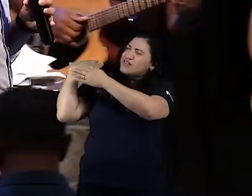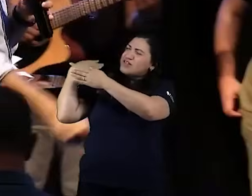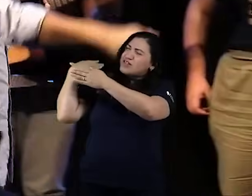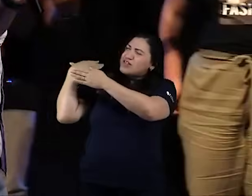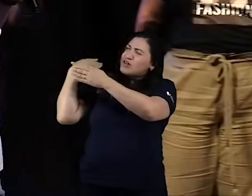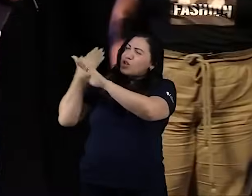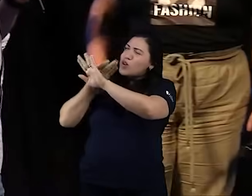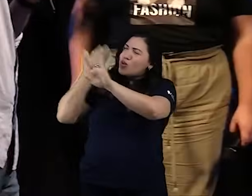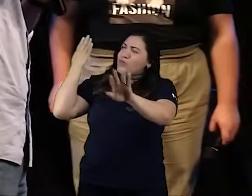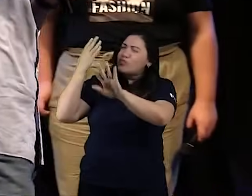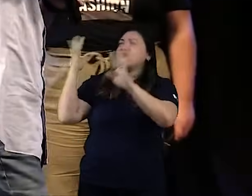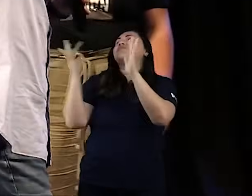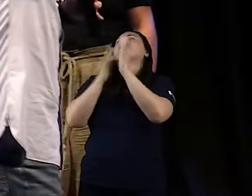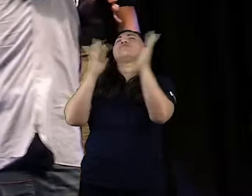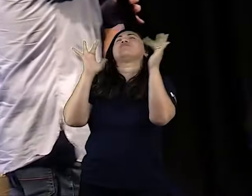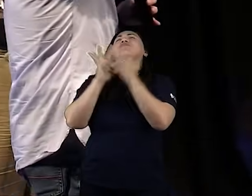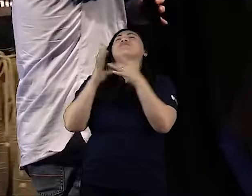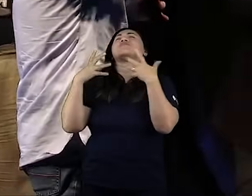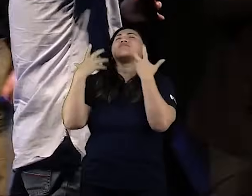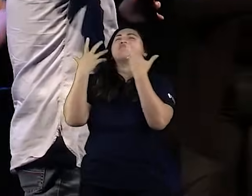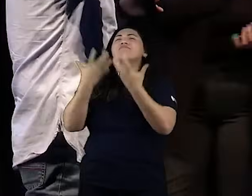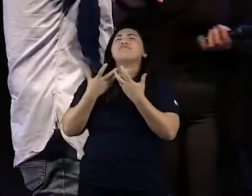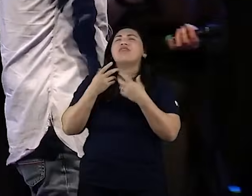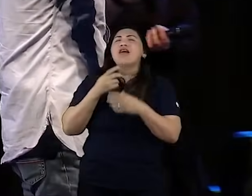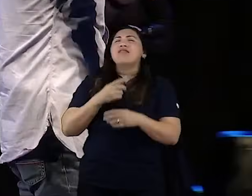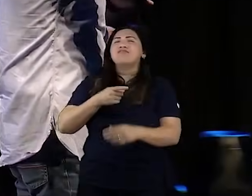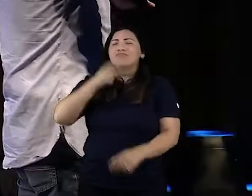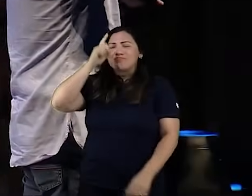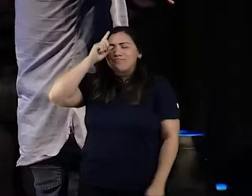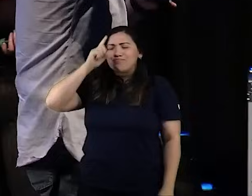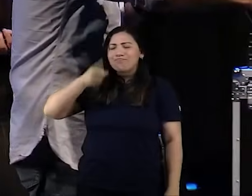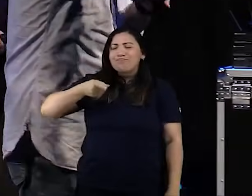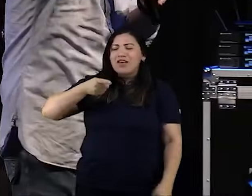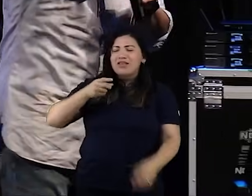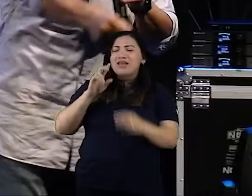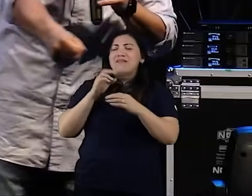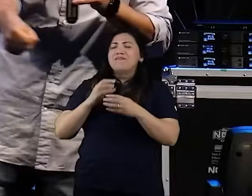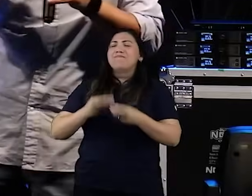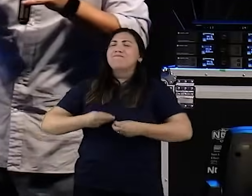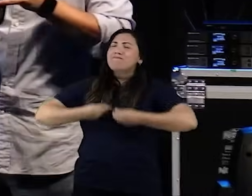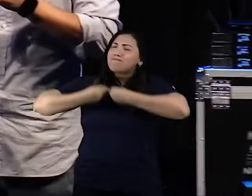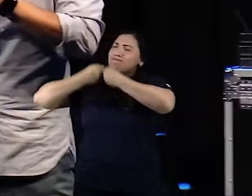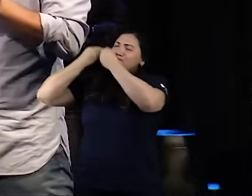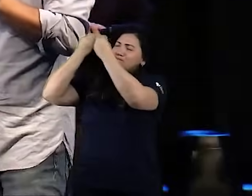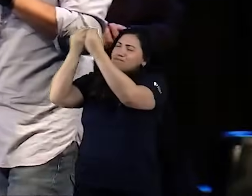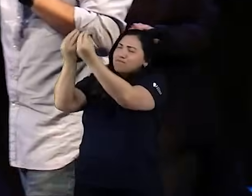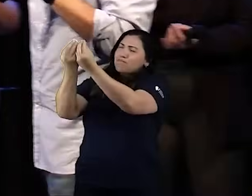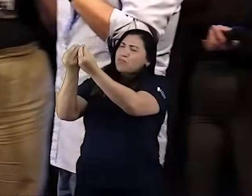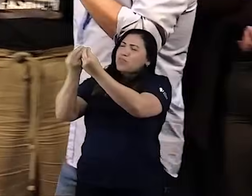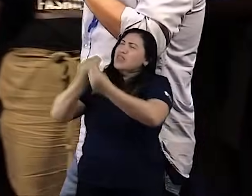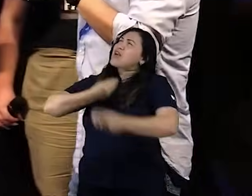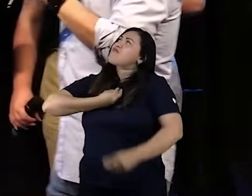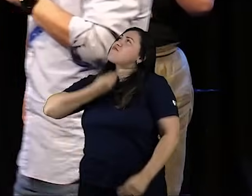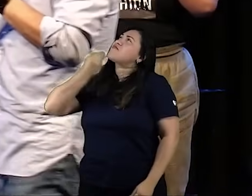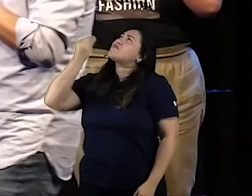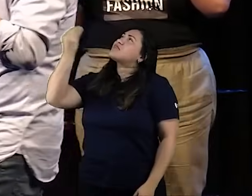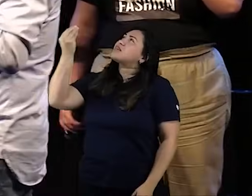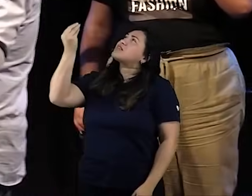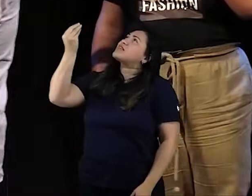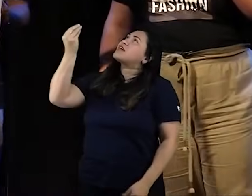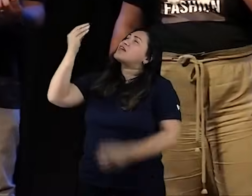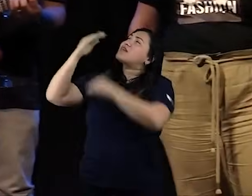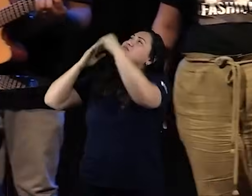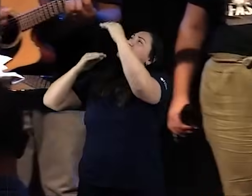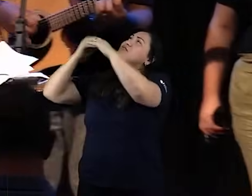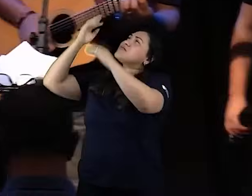Jesus eu quero eu decido diga eu decido entregar minha vida a Jesus essa